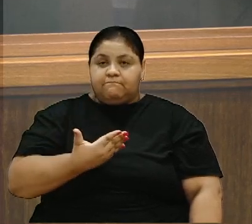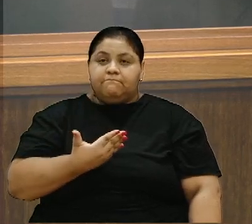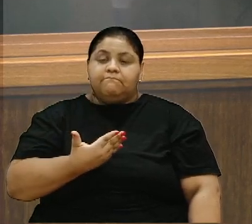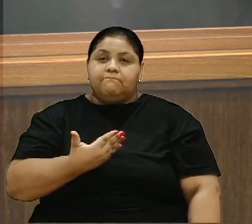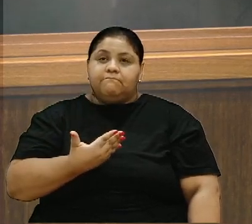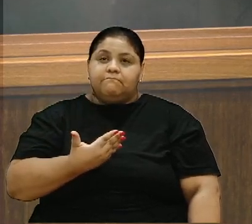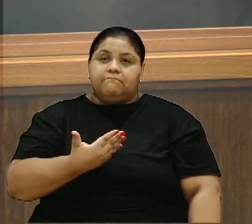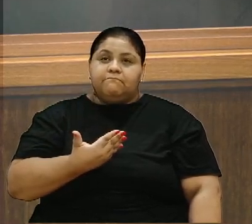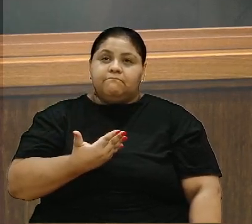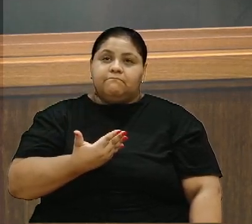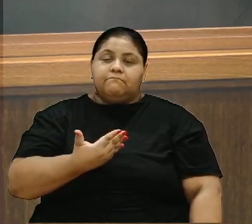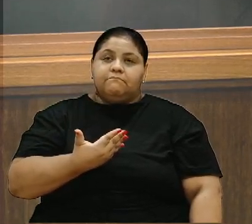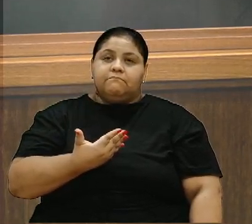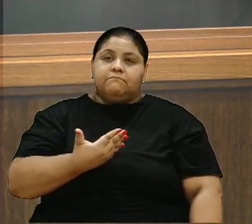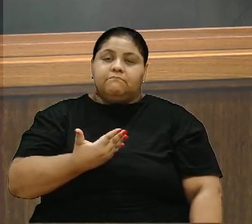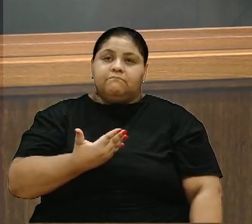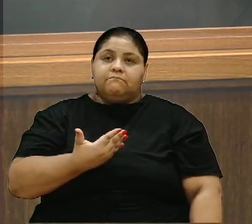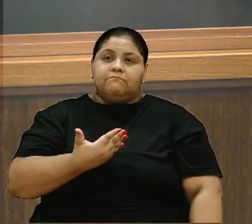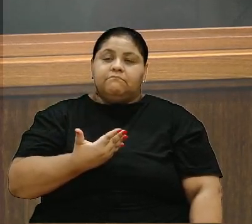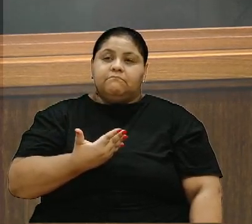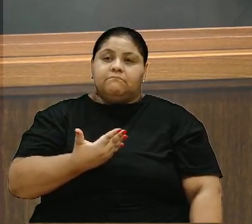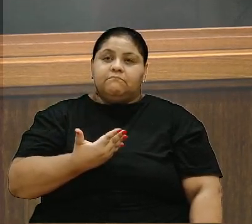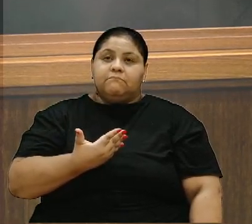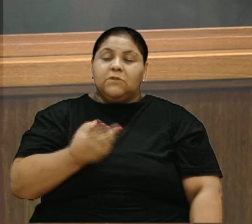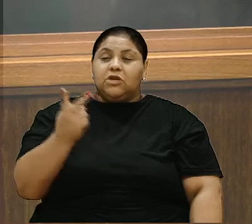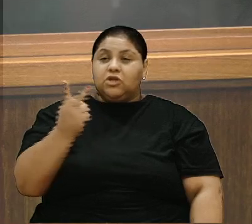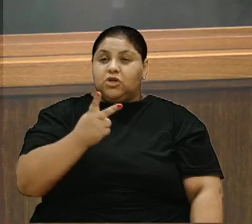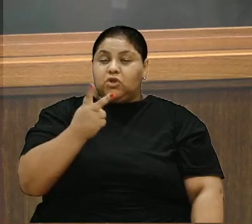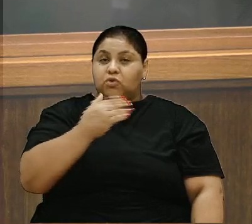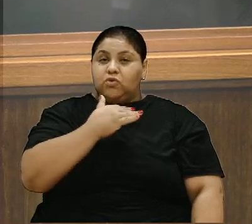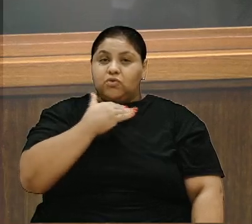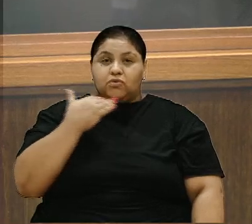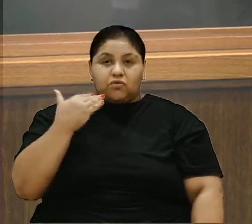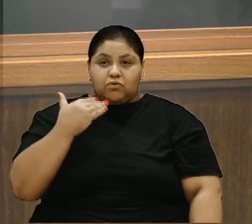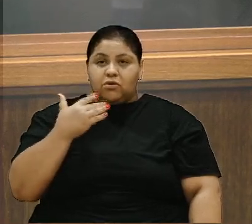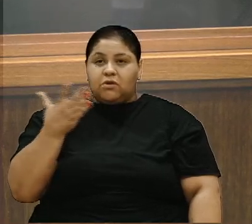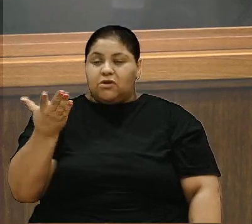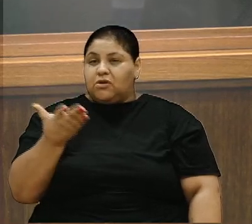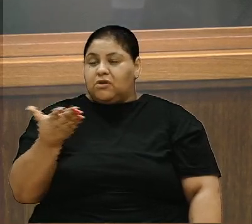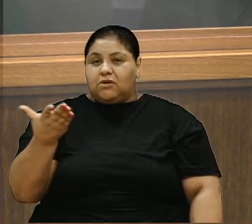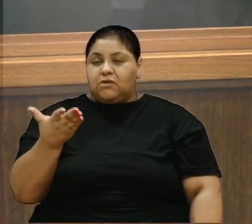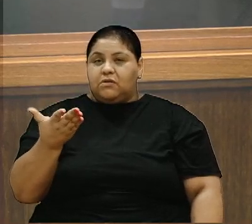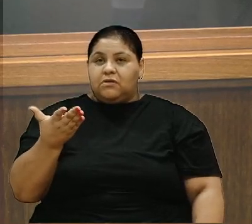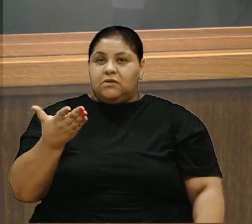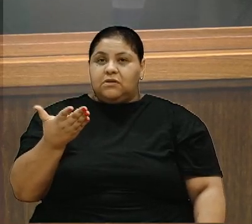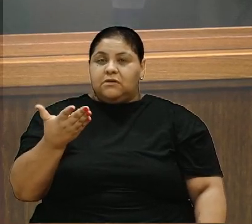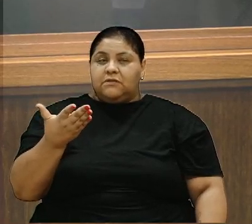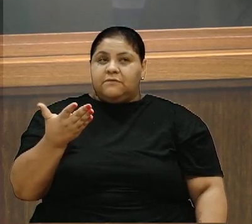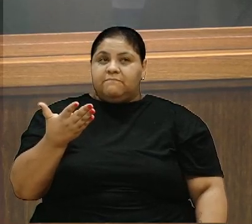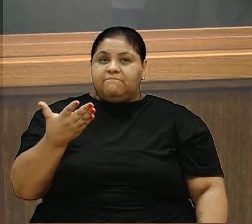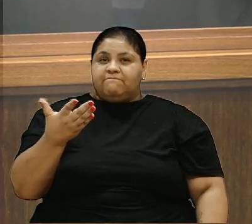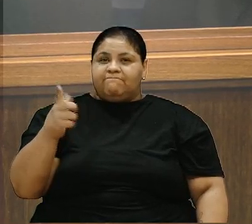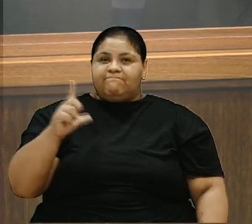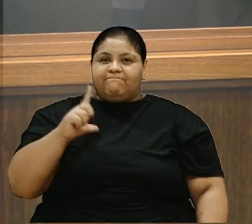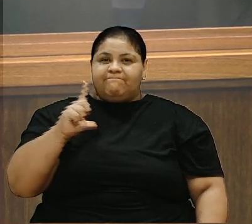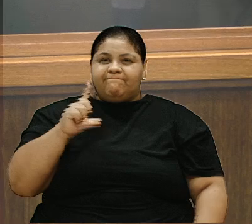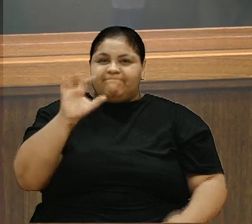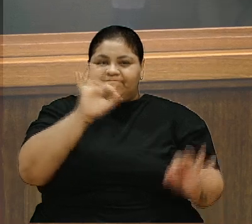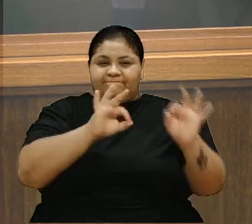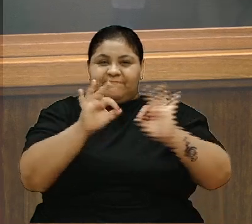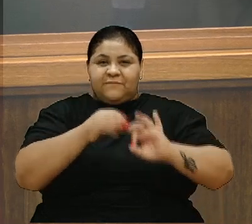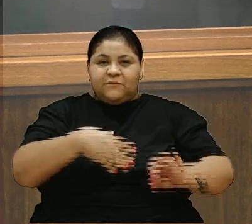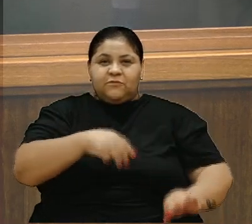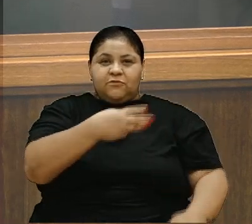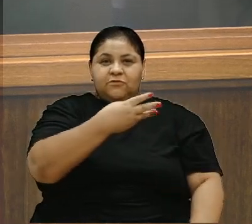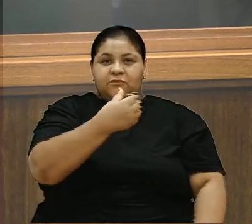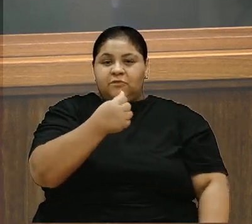né, morte morrida ou morte matada. Foram duas mortes que não estavam na natureza das coisas, um filho de